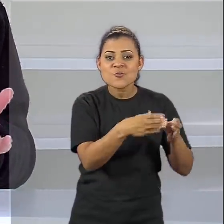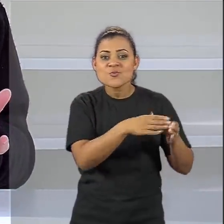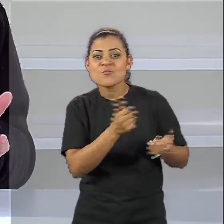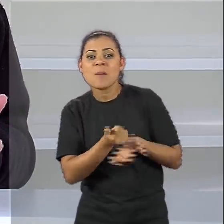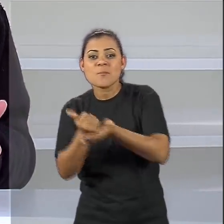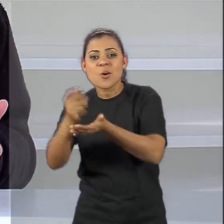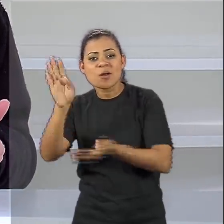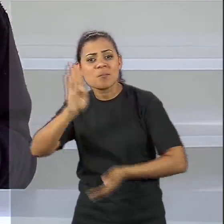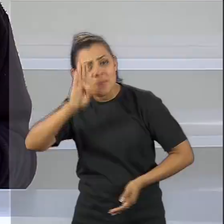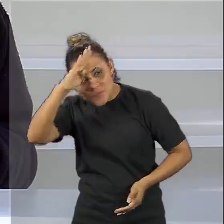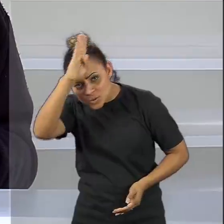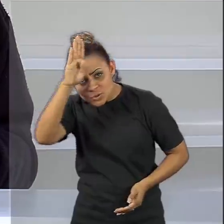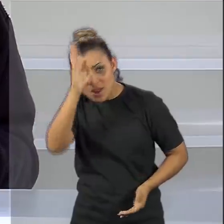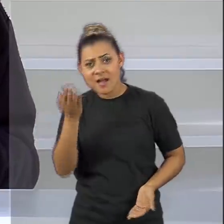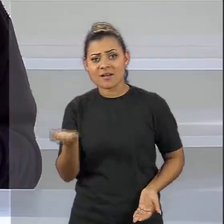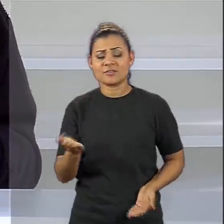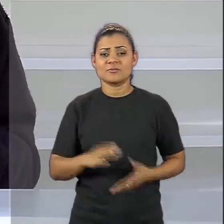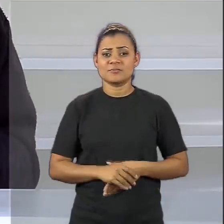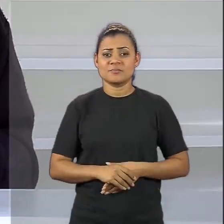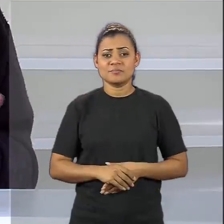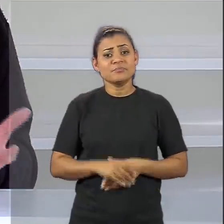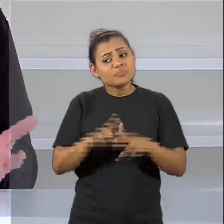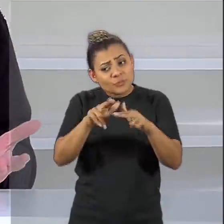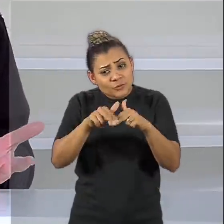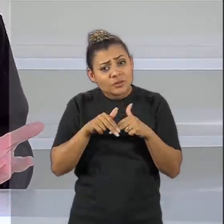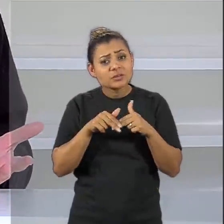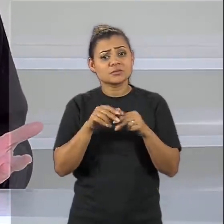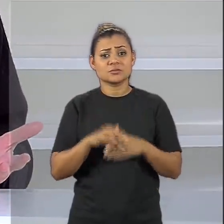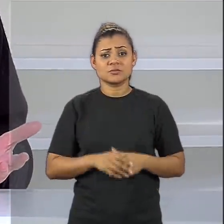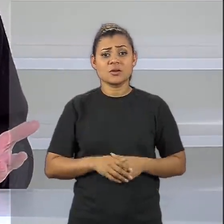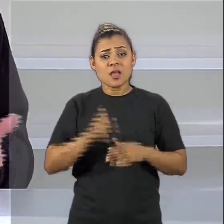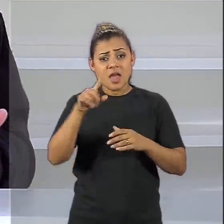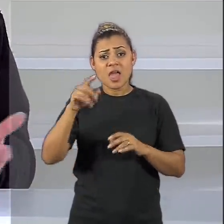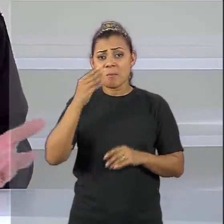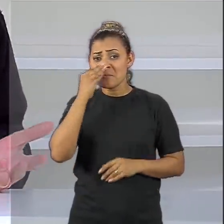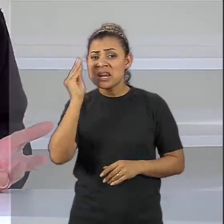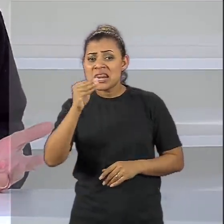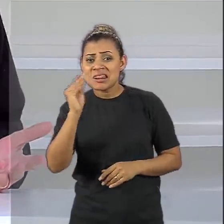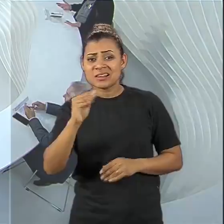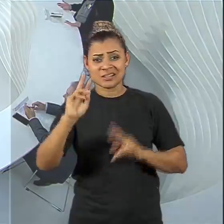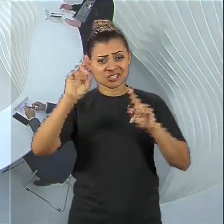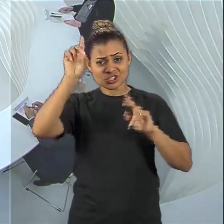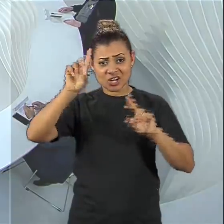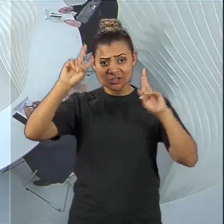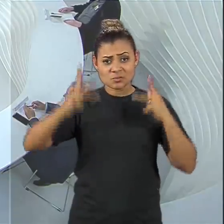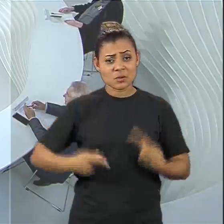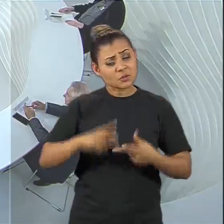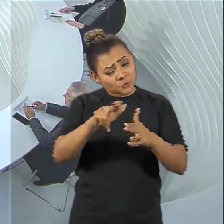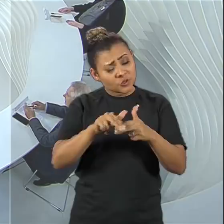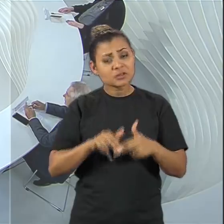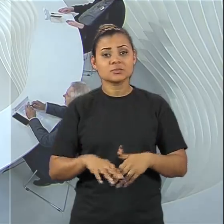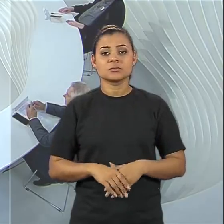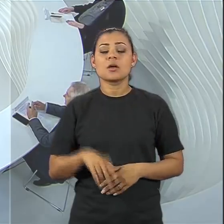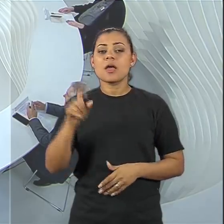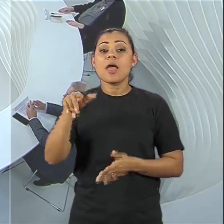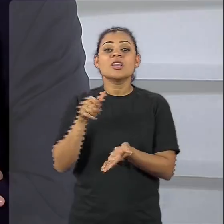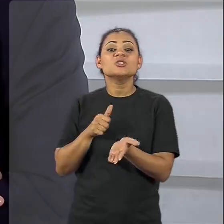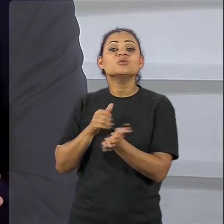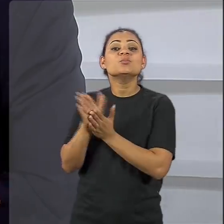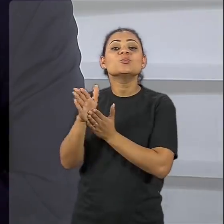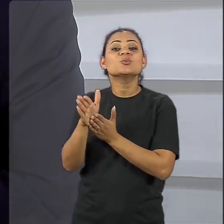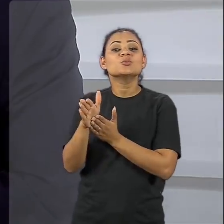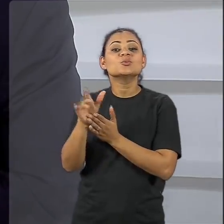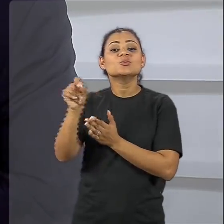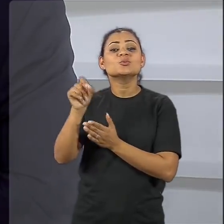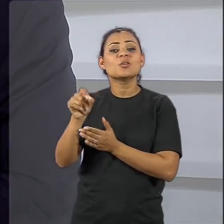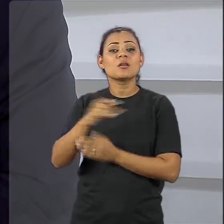do que não se lixa completamente para direitos humanos. E, ironicamente, tendo sido alguém que foi expulso das Forças Armadas